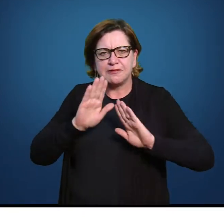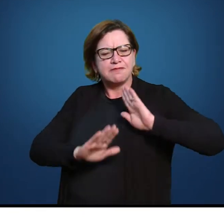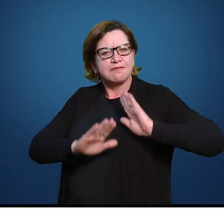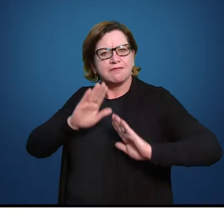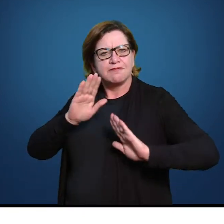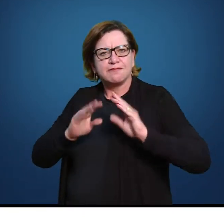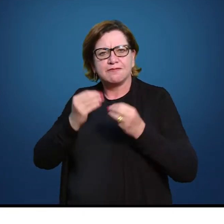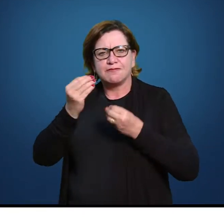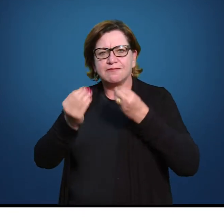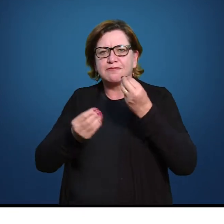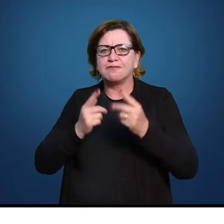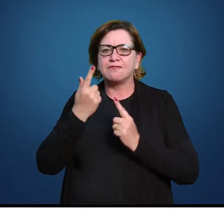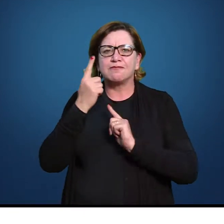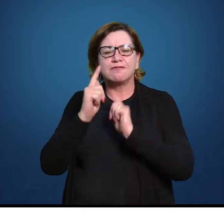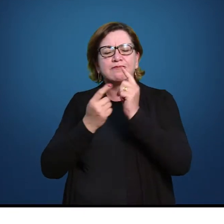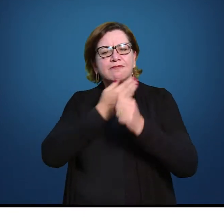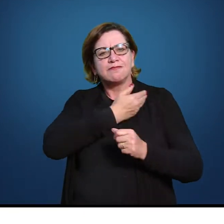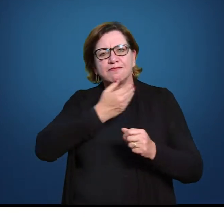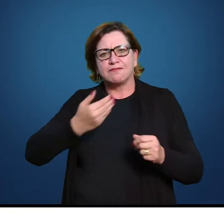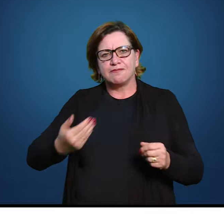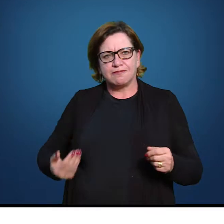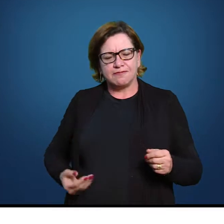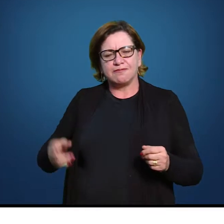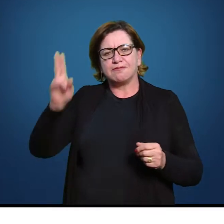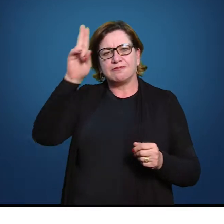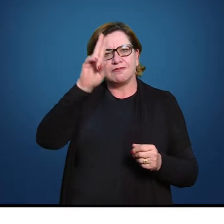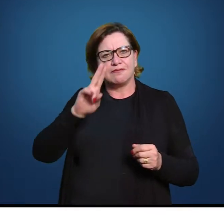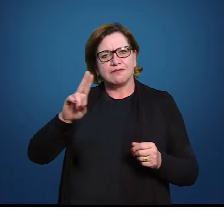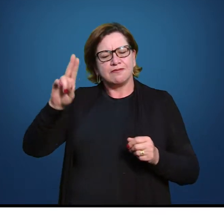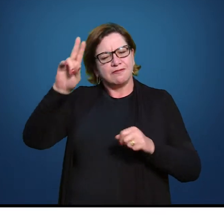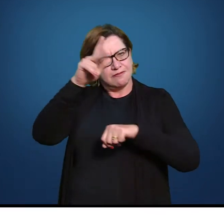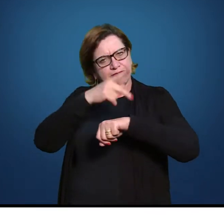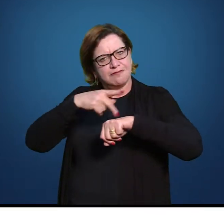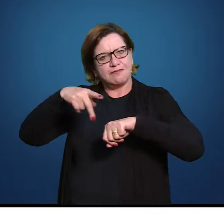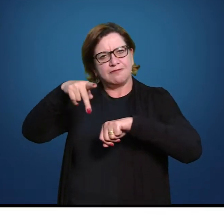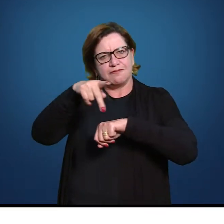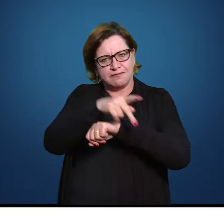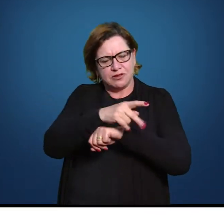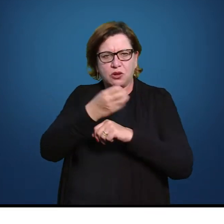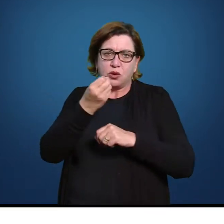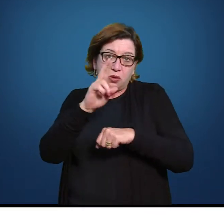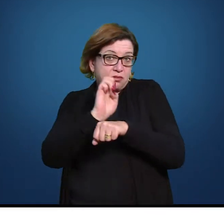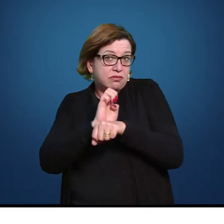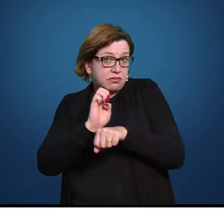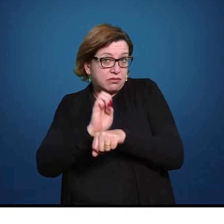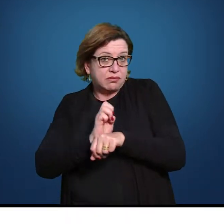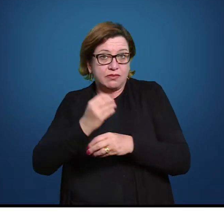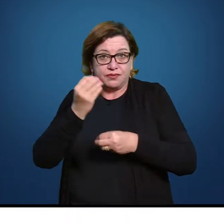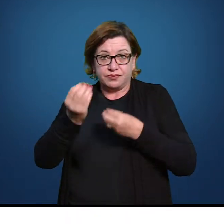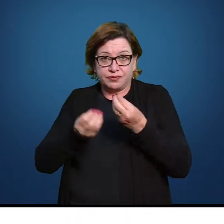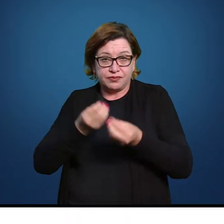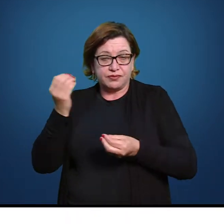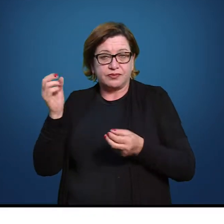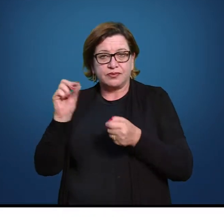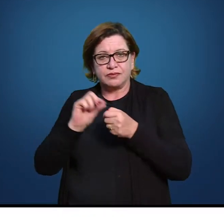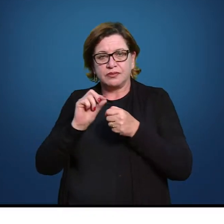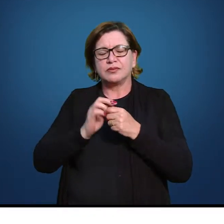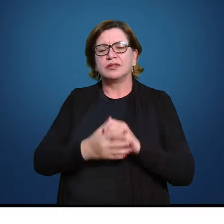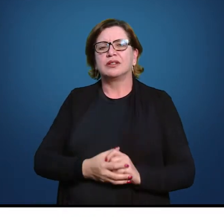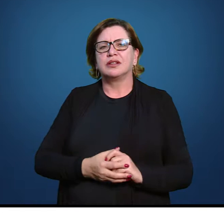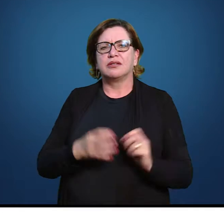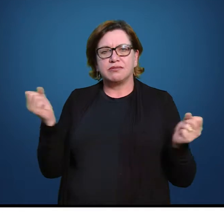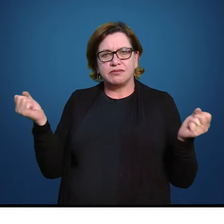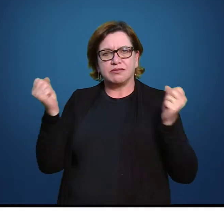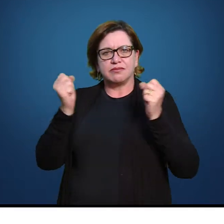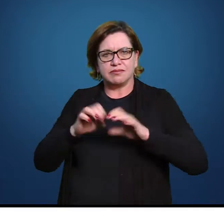do sistema de gestão pública que cada país venha adotar, o Estado venha adotar e seja realizado. Então nós podemos dizer